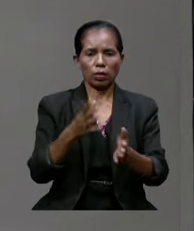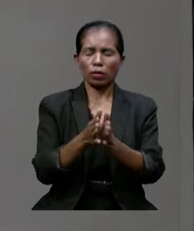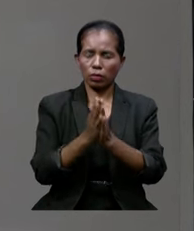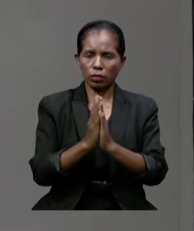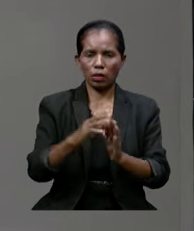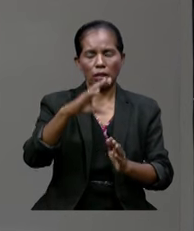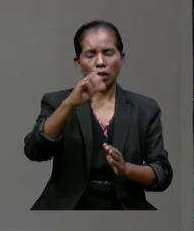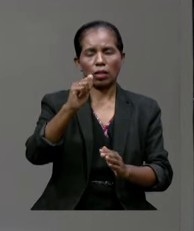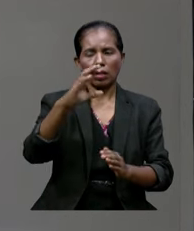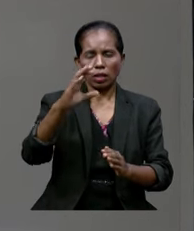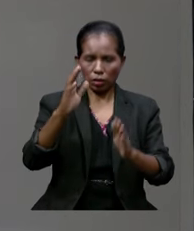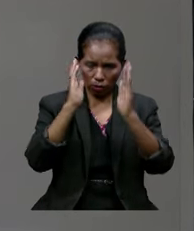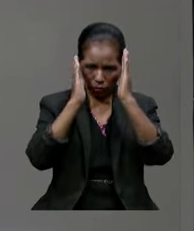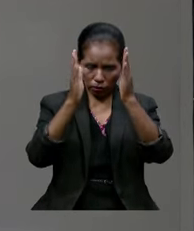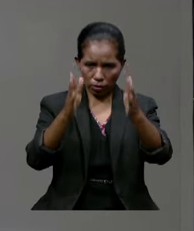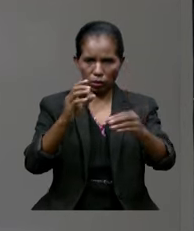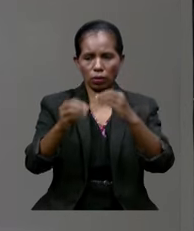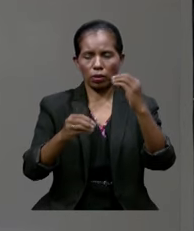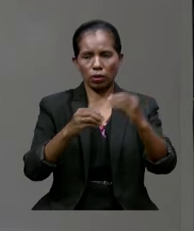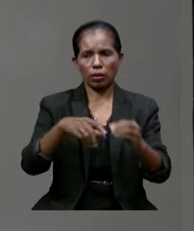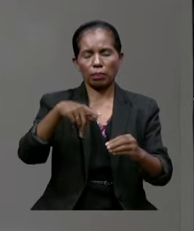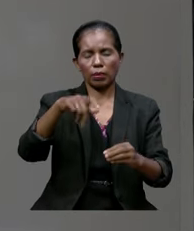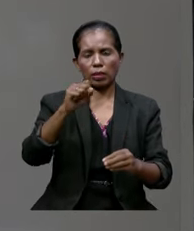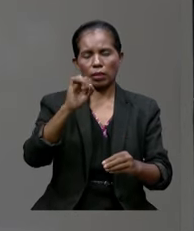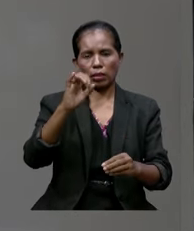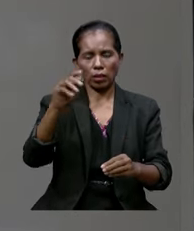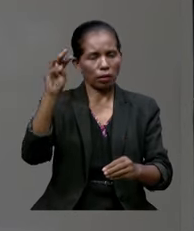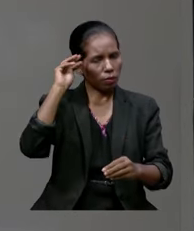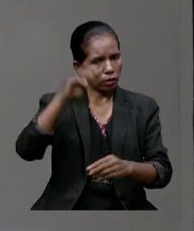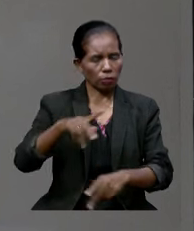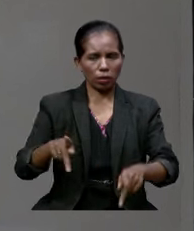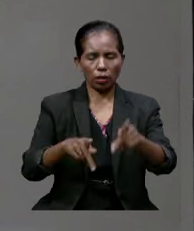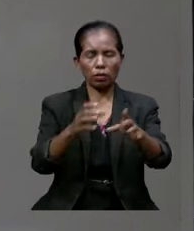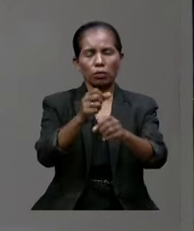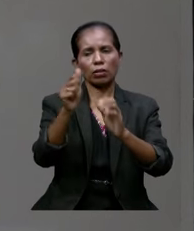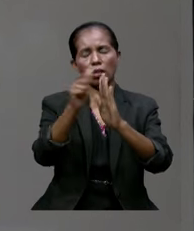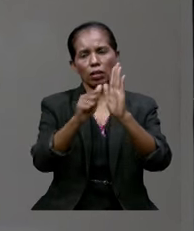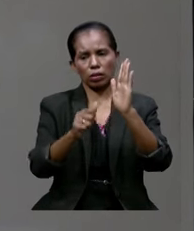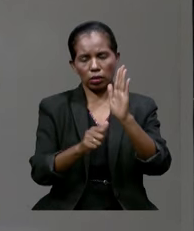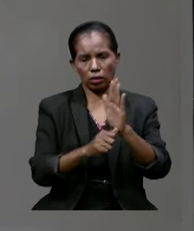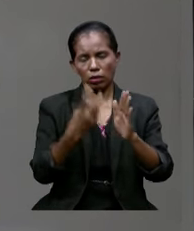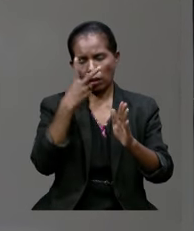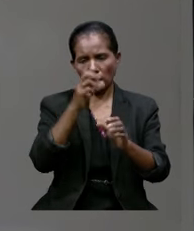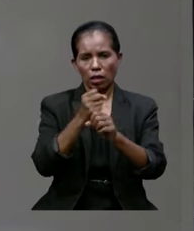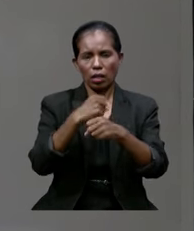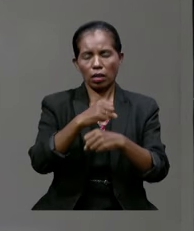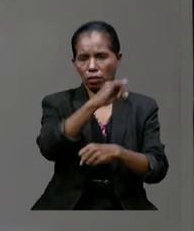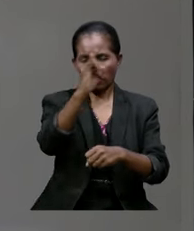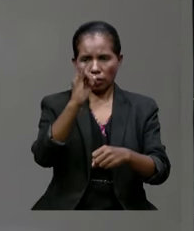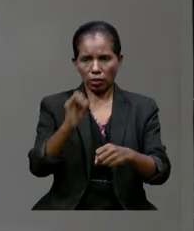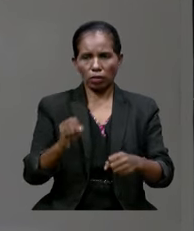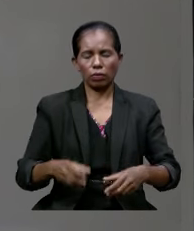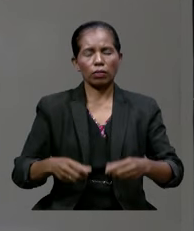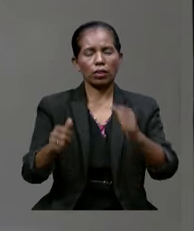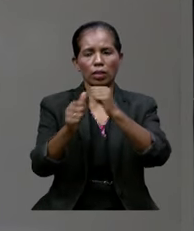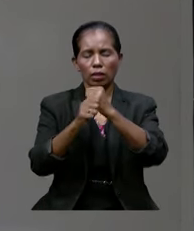bakak atu tau atensão basunto ne psikmos ministério público atu fote ação imediata hodihalo investigação no fote